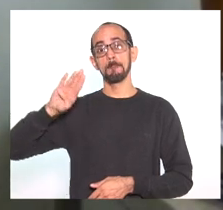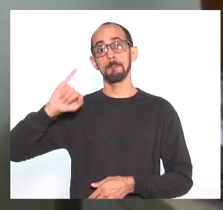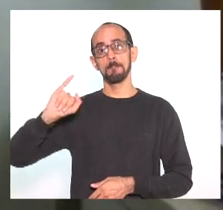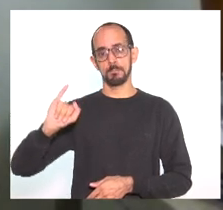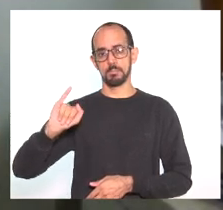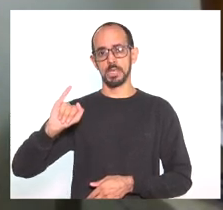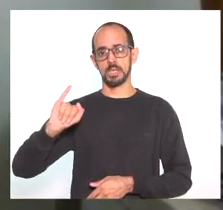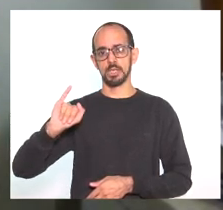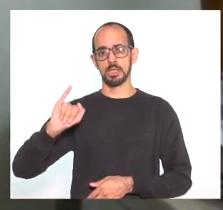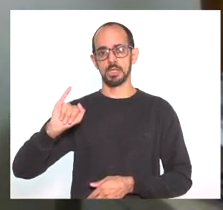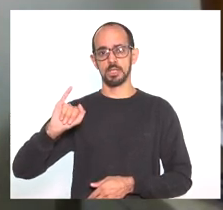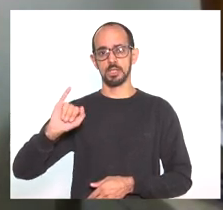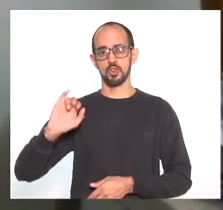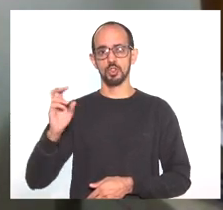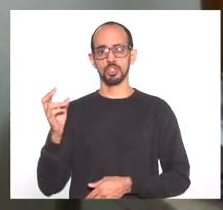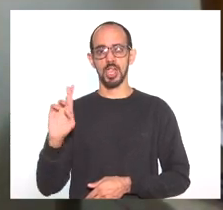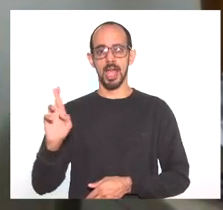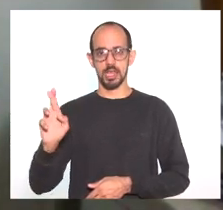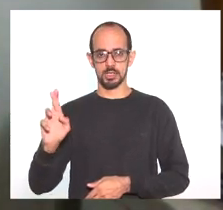em fevereiro,